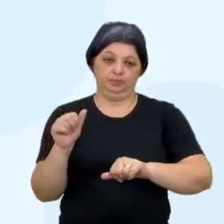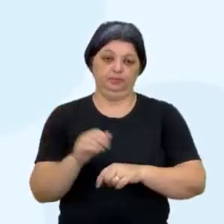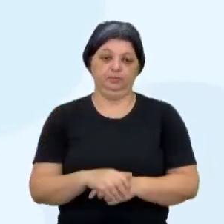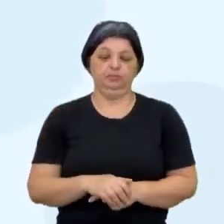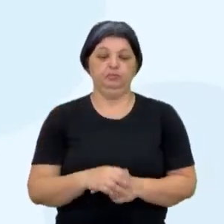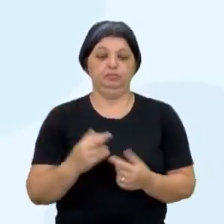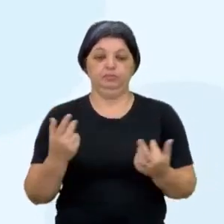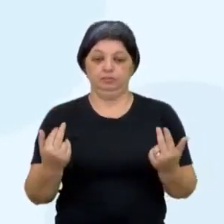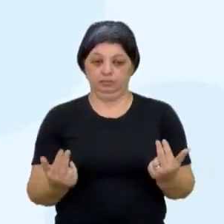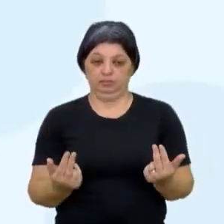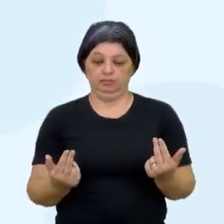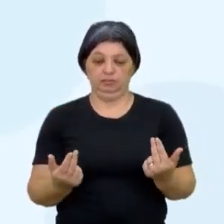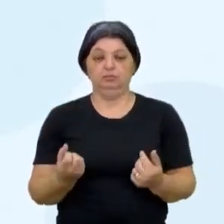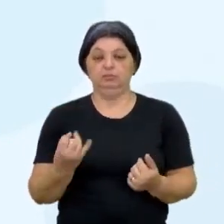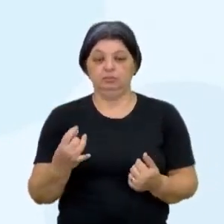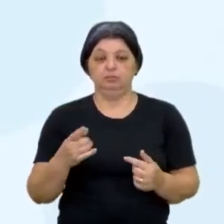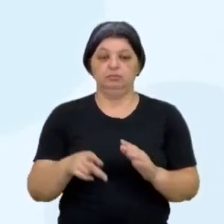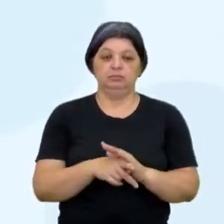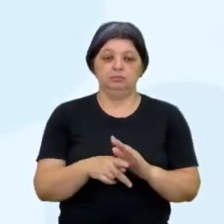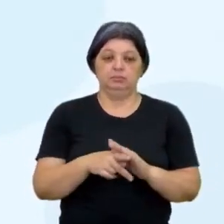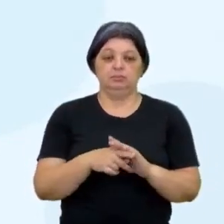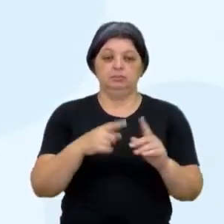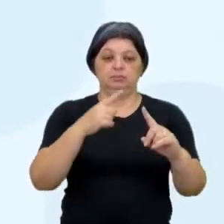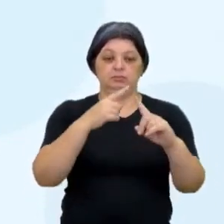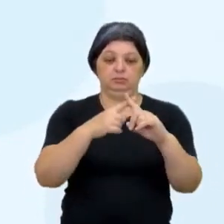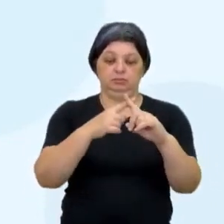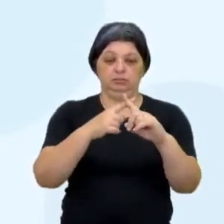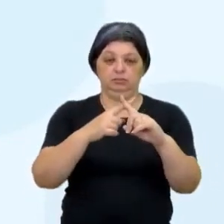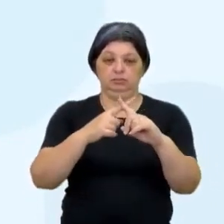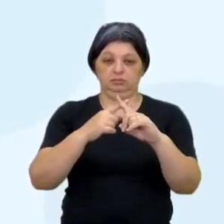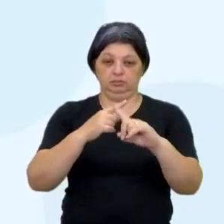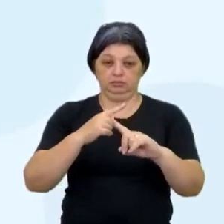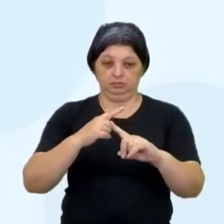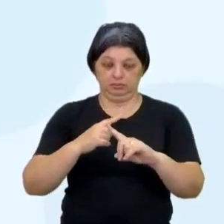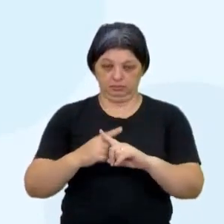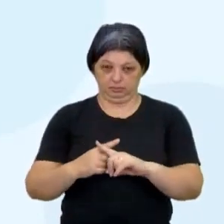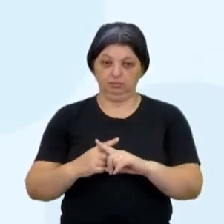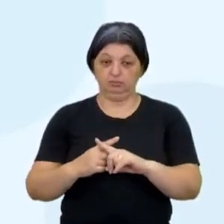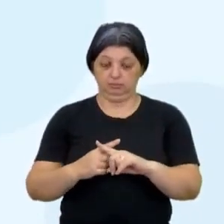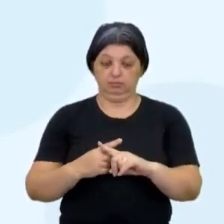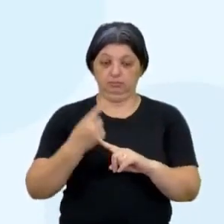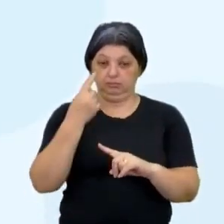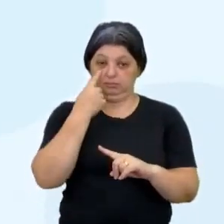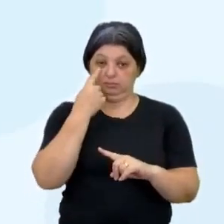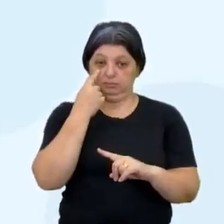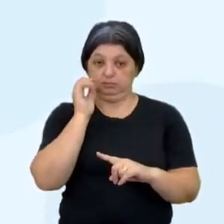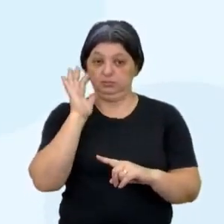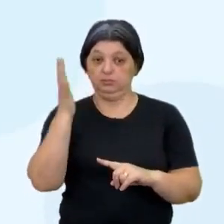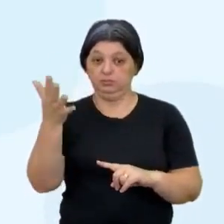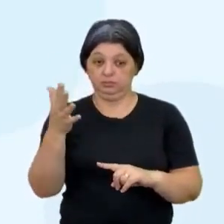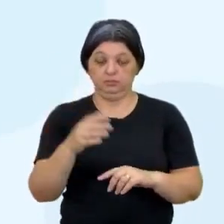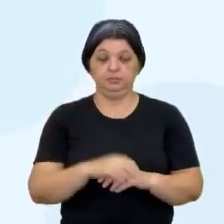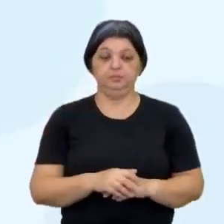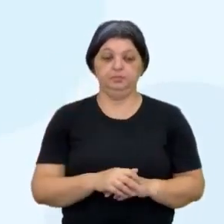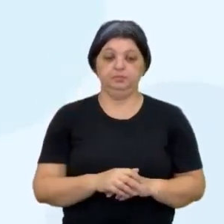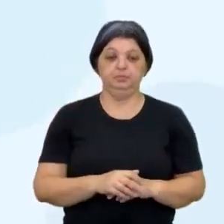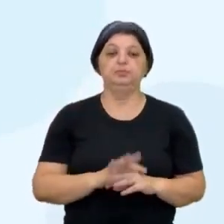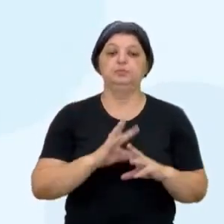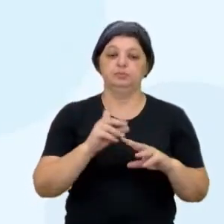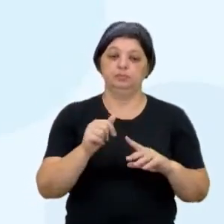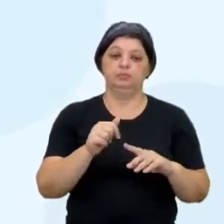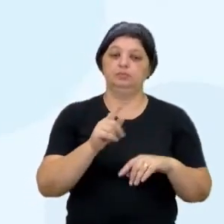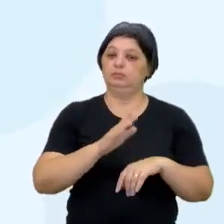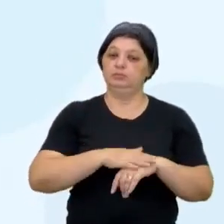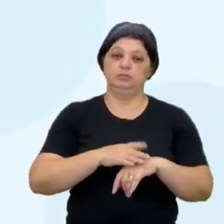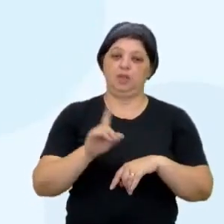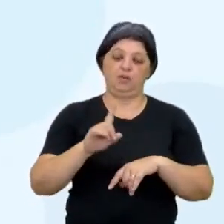igual. Então, se eu multiplicar em cima e embaixo por 3, que é o que eu vou fazer aqui, ó, olha o que acontece. Tudo que você não faz, você copia, não é